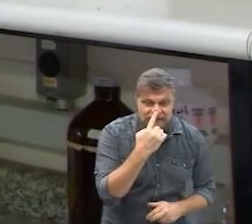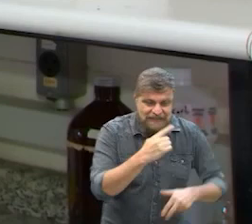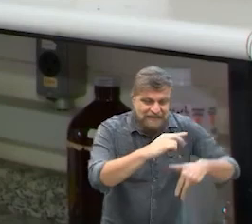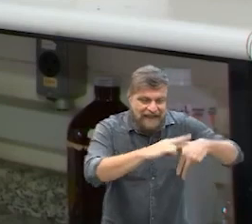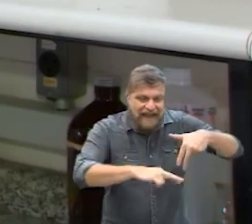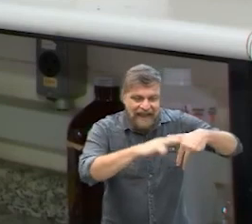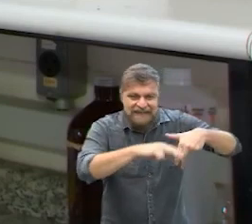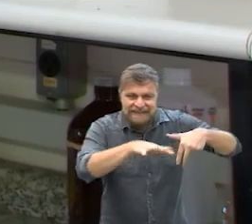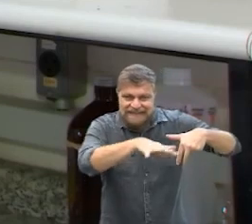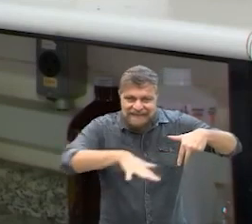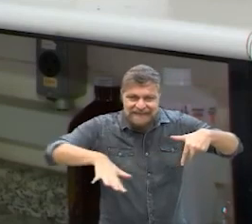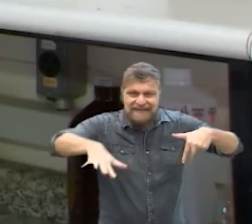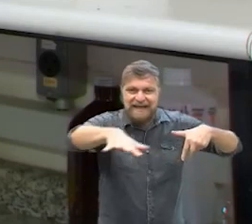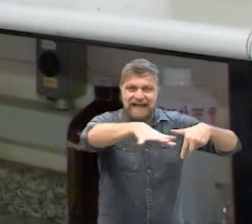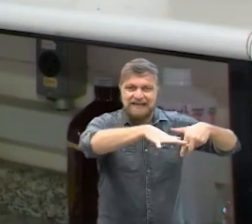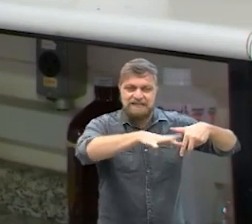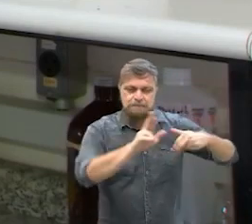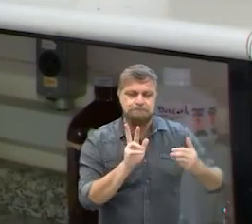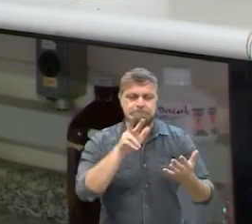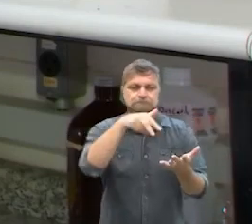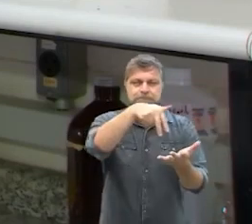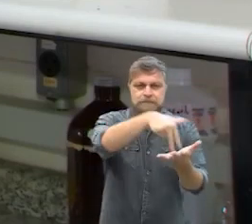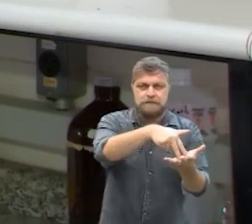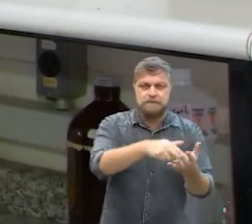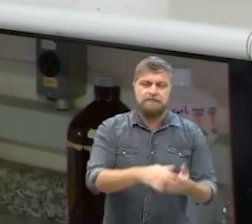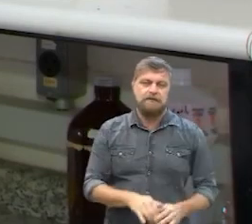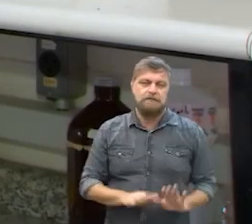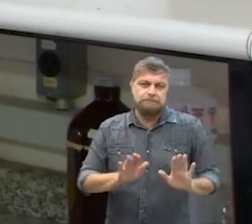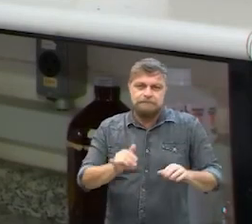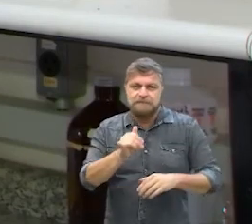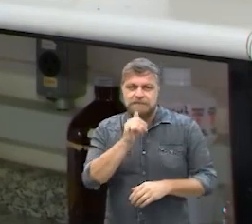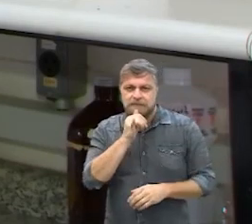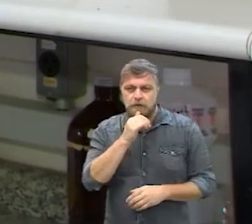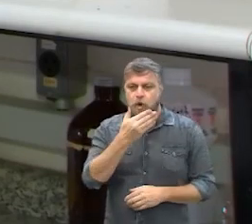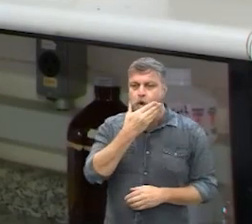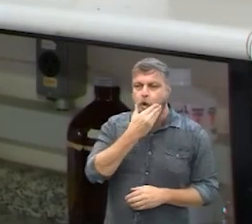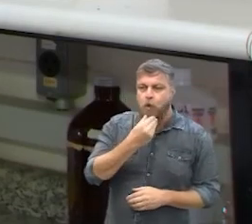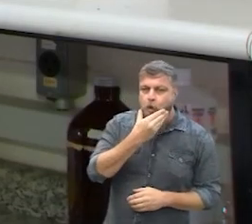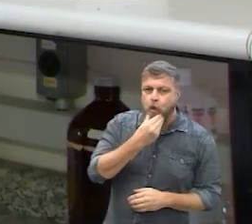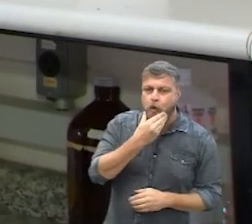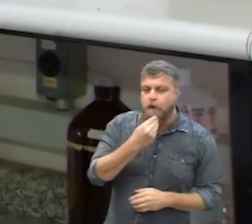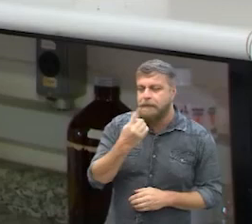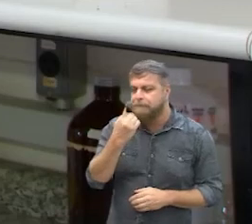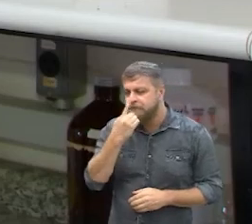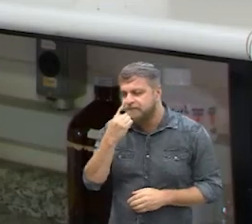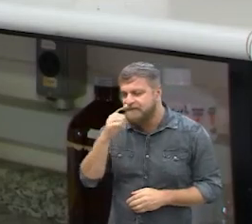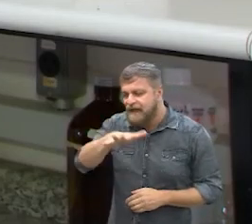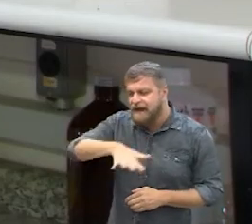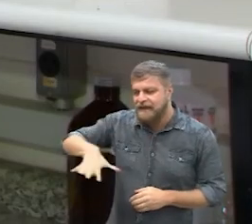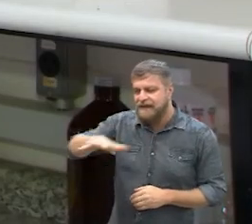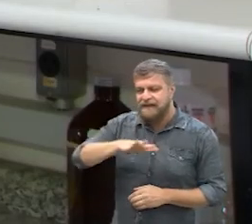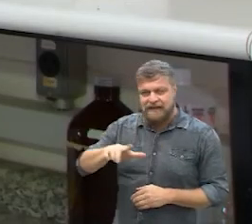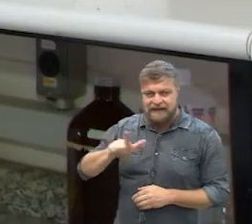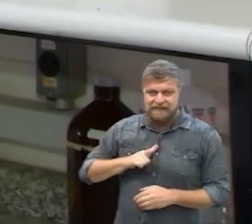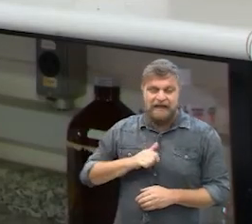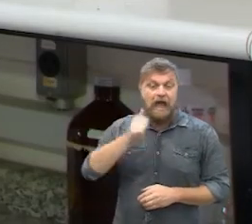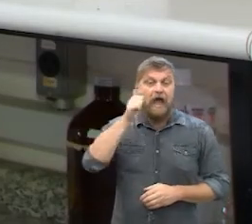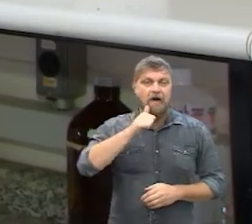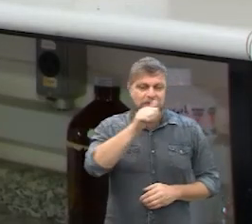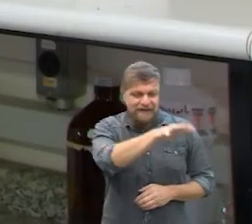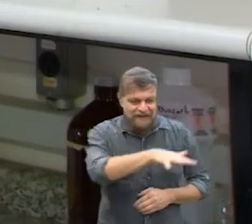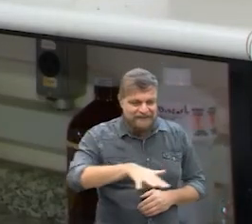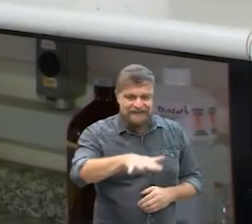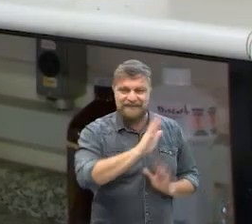por áreas, né? Então, eventualmente, homens preferem naturalmente determinadas áreas, mulheres